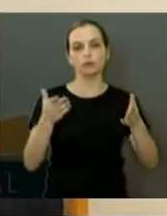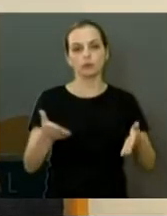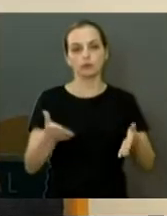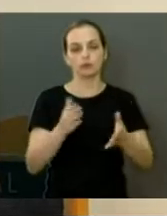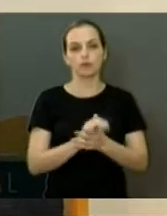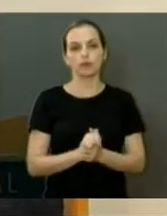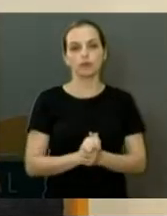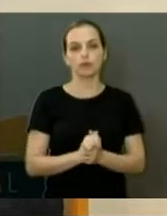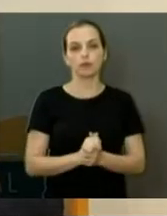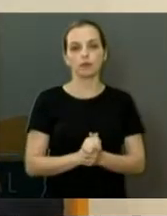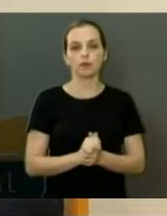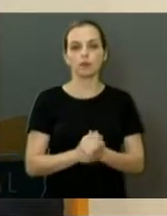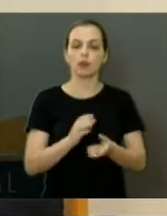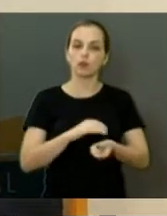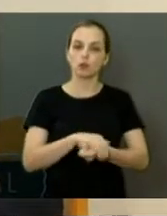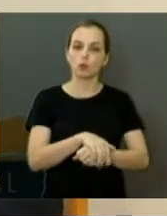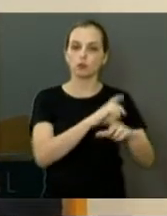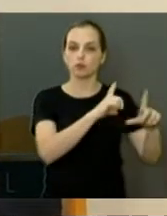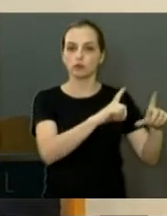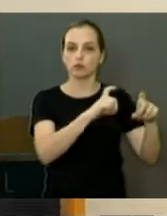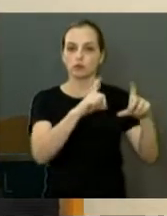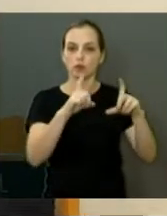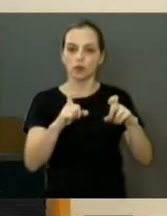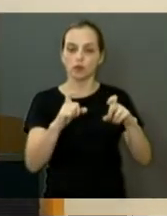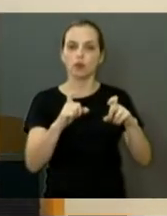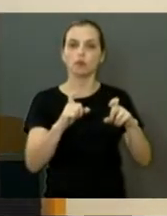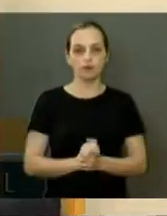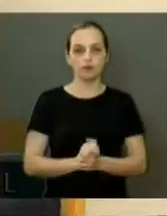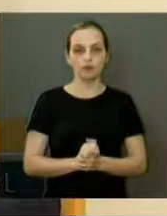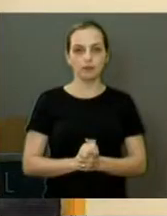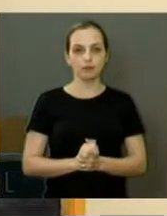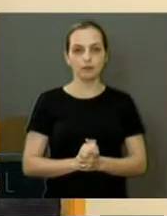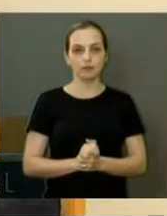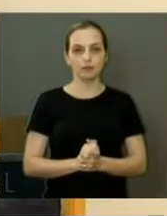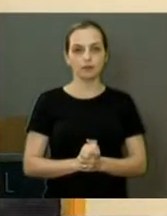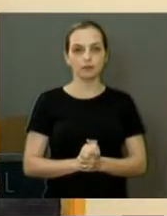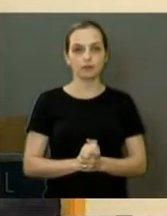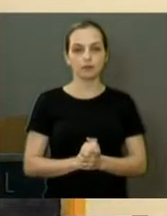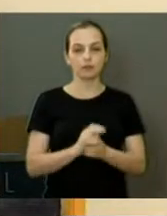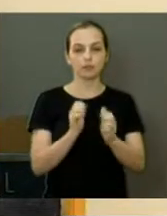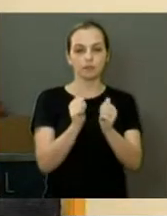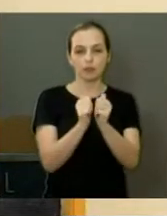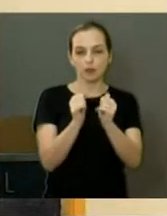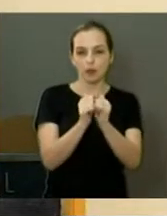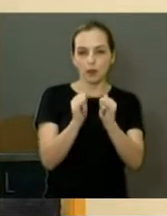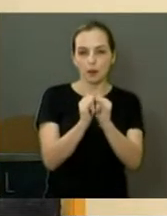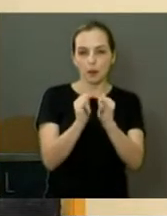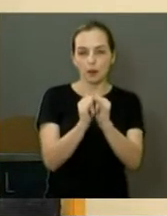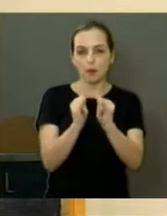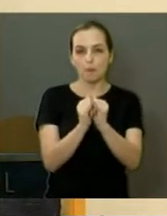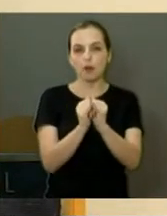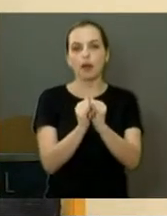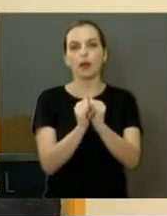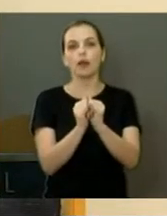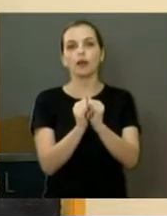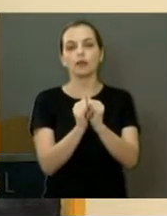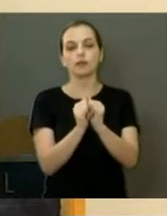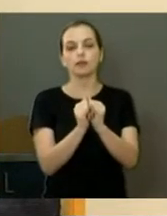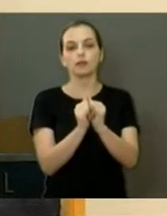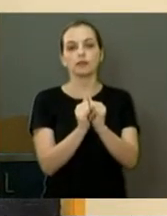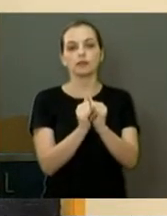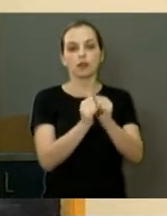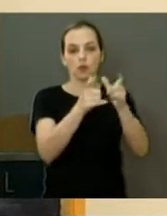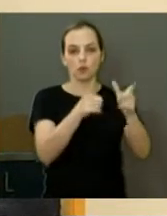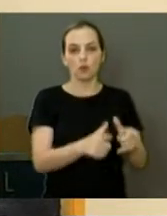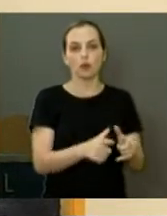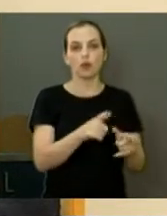Nessa noite eu queria que passasse umas fotos aí, se for possível, se tiver no jeito. Então, essa praça aí é a praça do Feveral, que a Tainara já falou